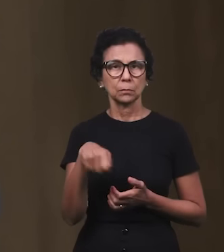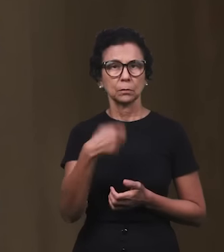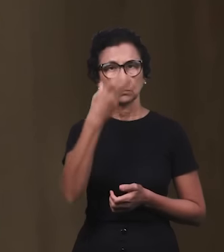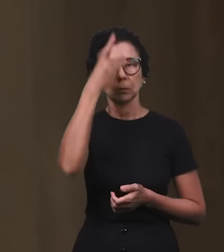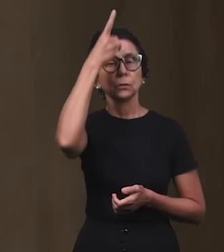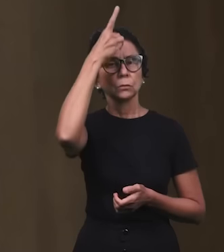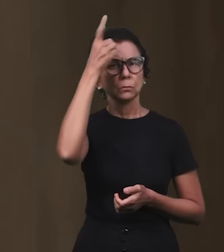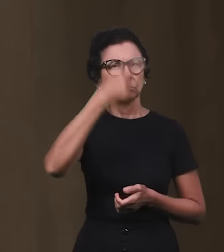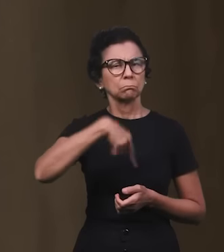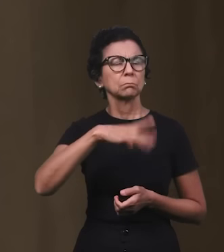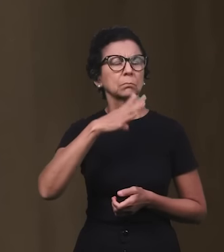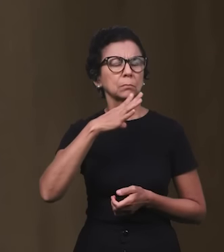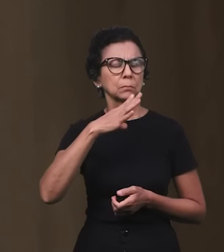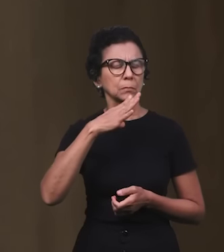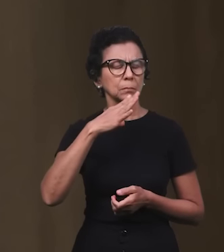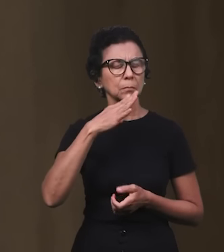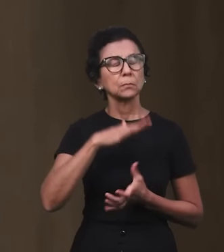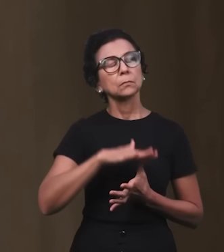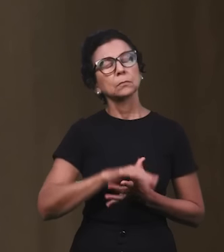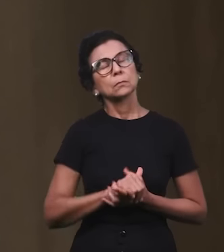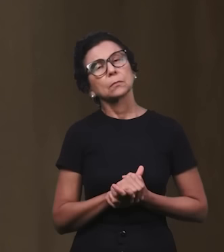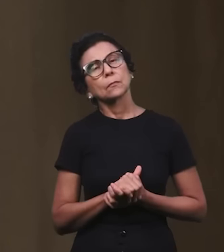tem falado, mas nós vamos fazer